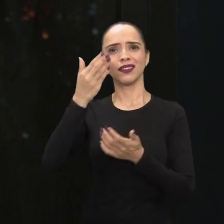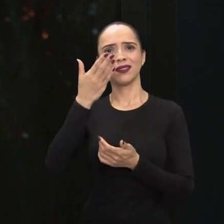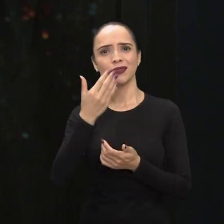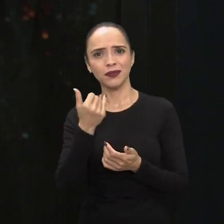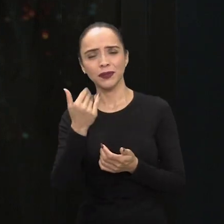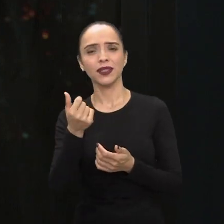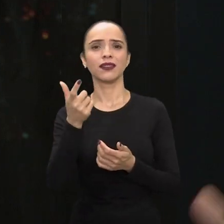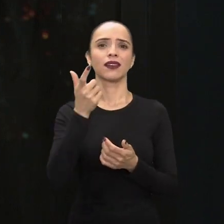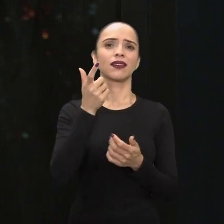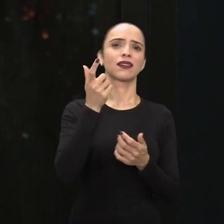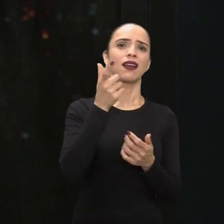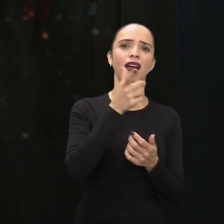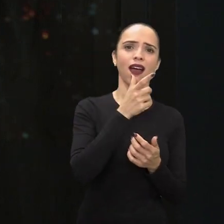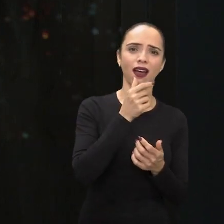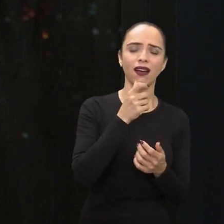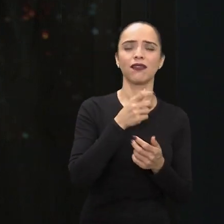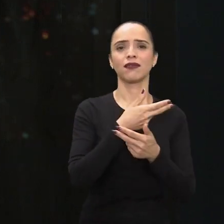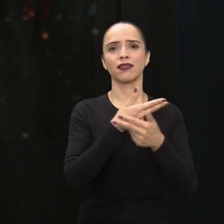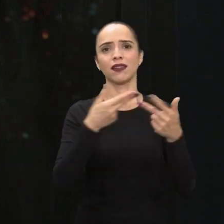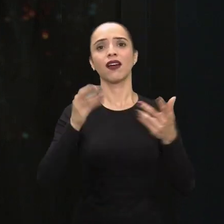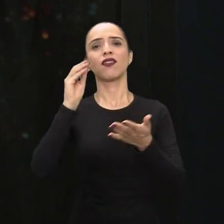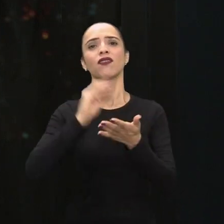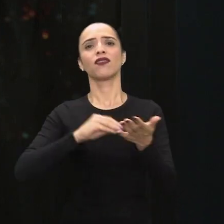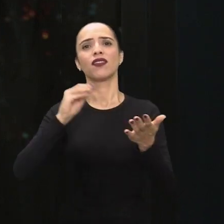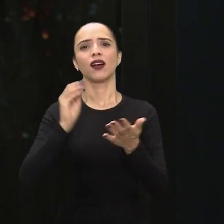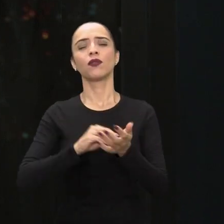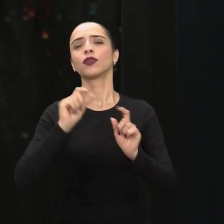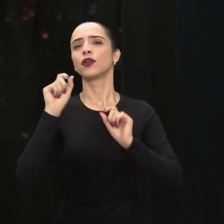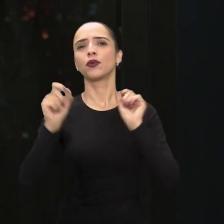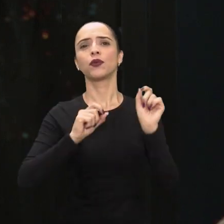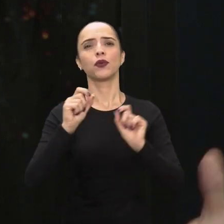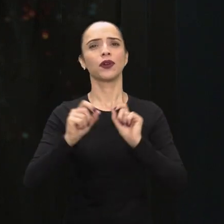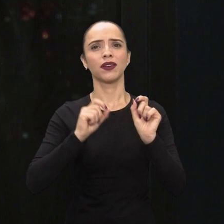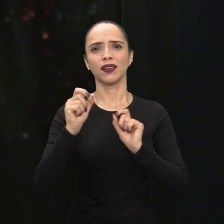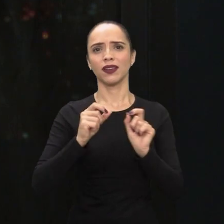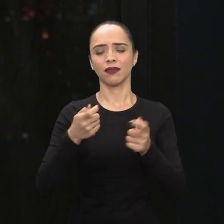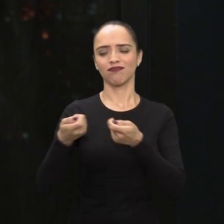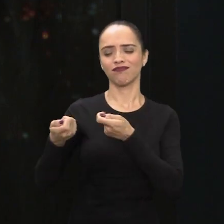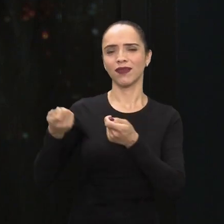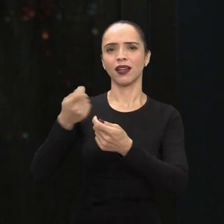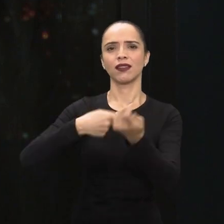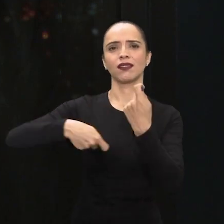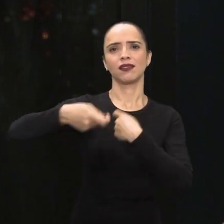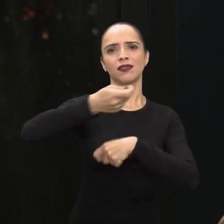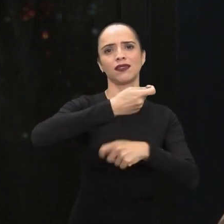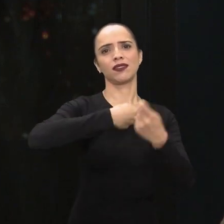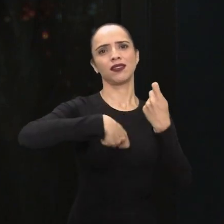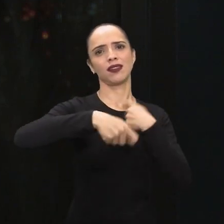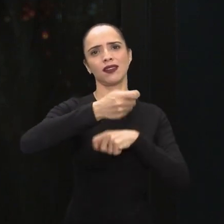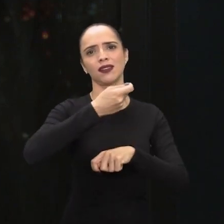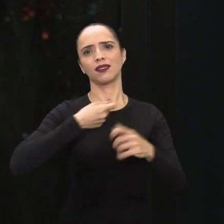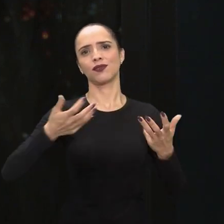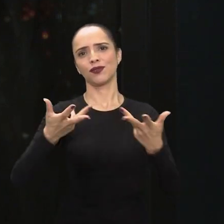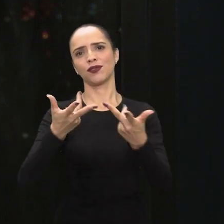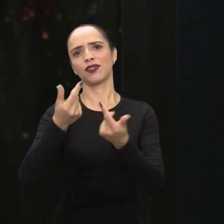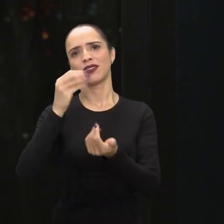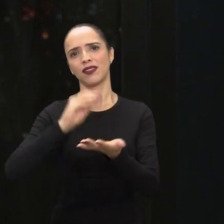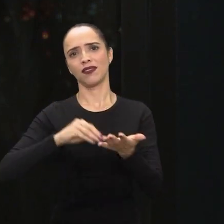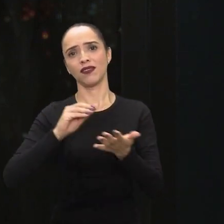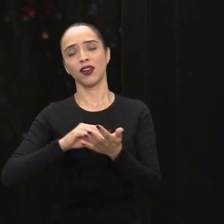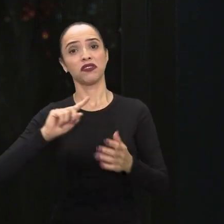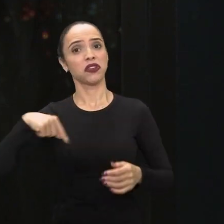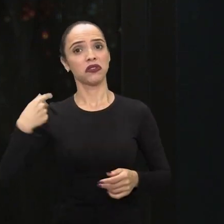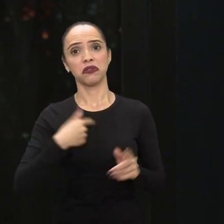de má gestão nutricional dentro dos presídios né para falar de uma forma até muito mais genérica né e isso a gente não viu em nenhum plano